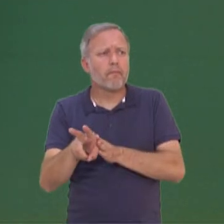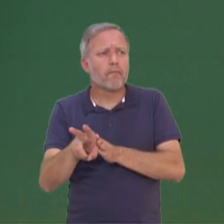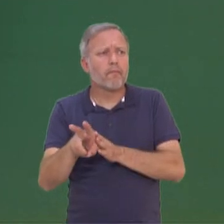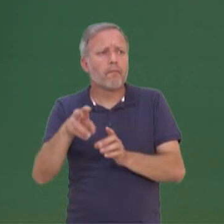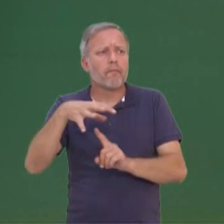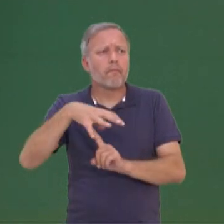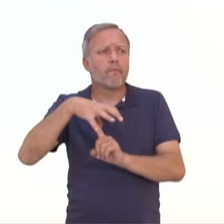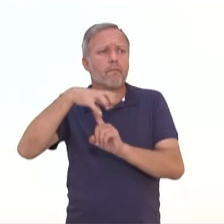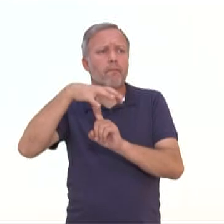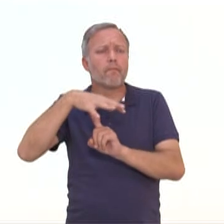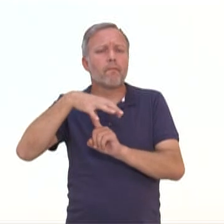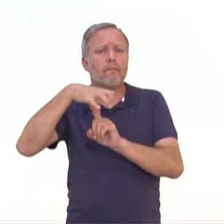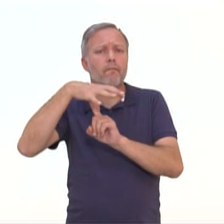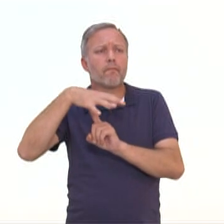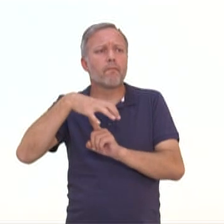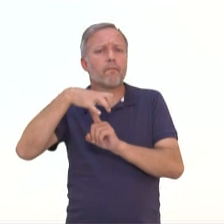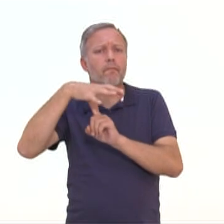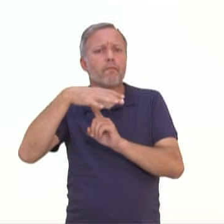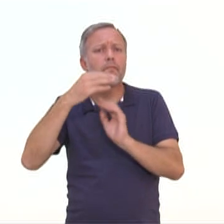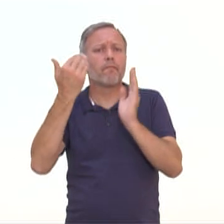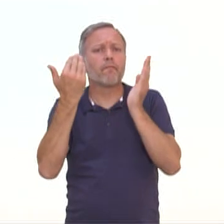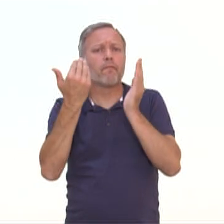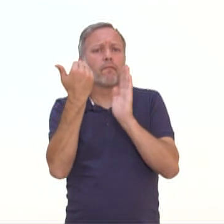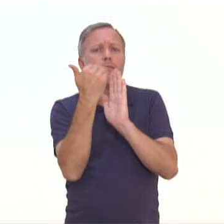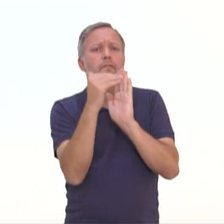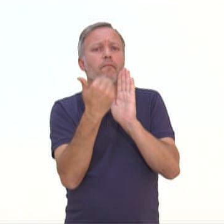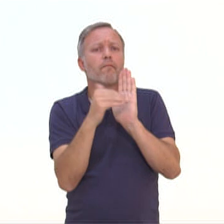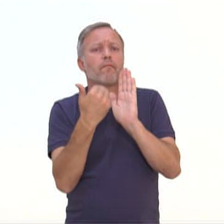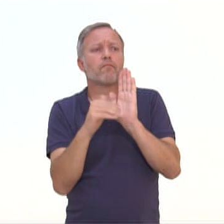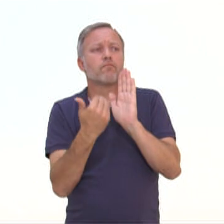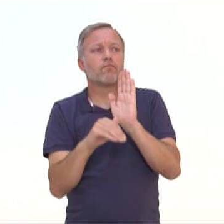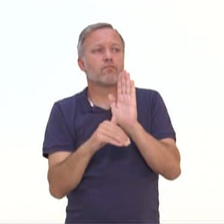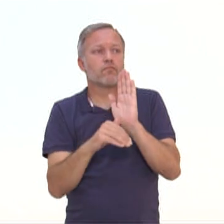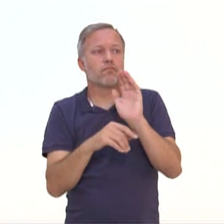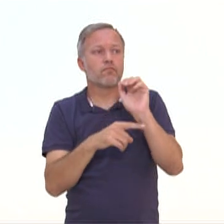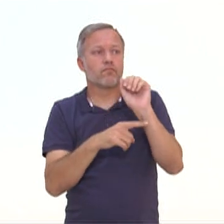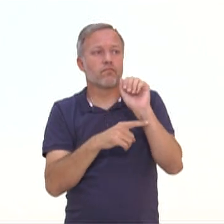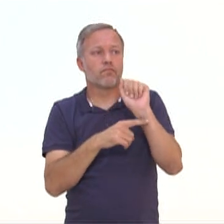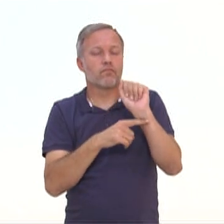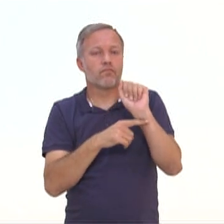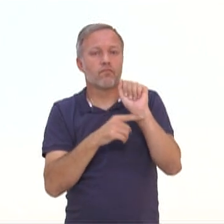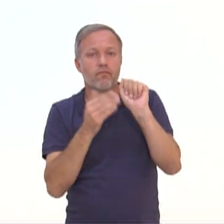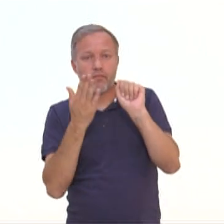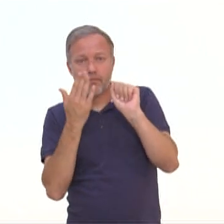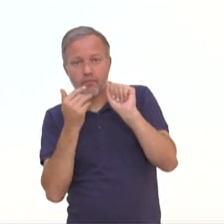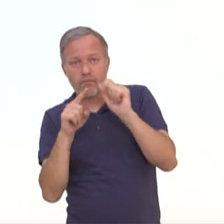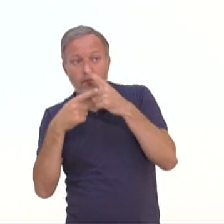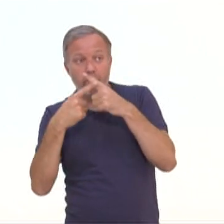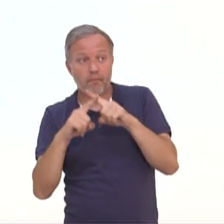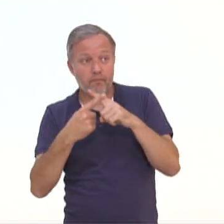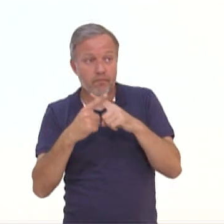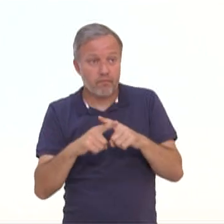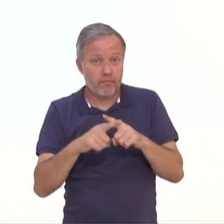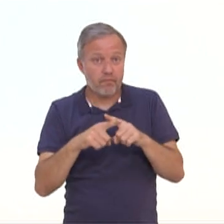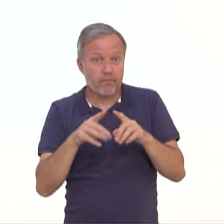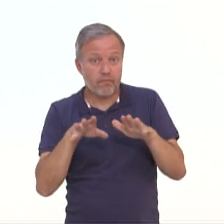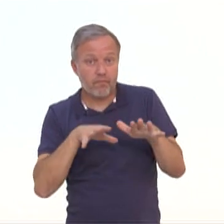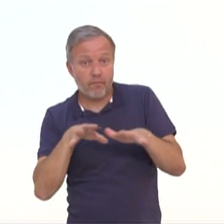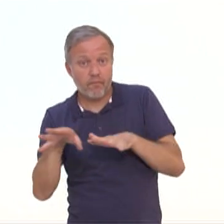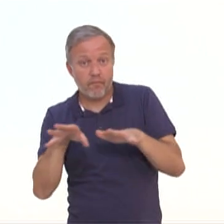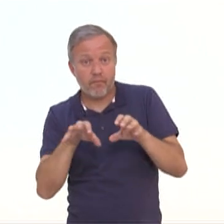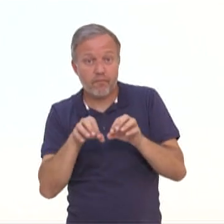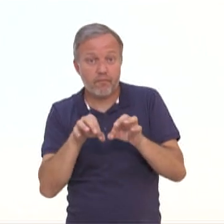são classificados de acordo com qual característica? Nutrição, reprodução, locomoção